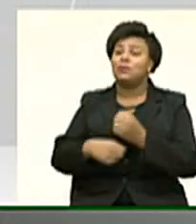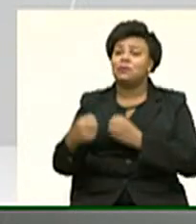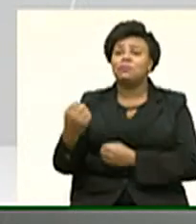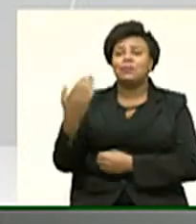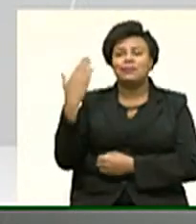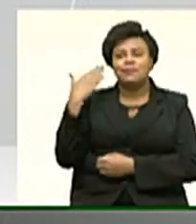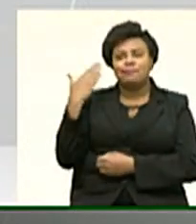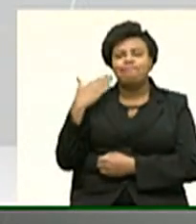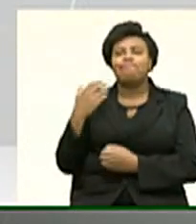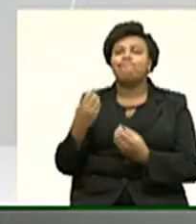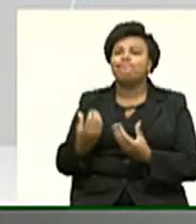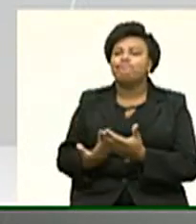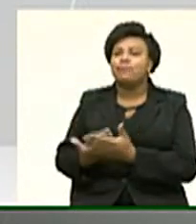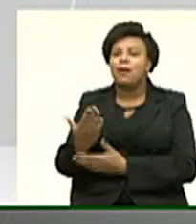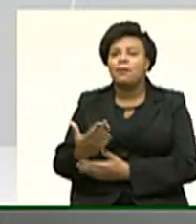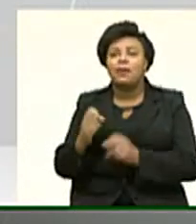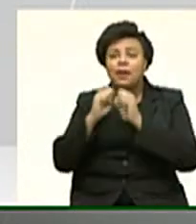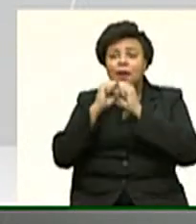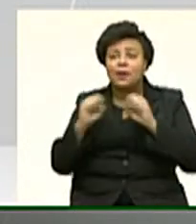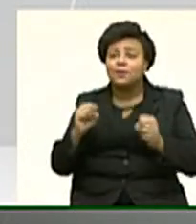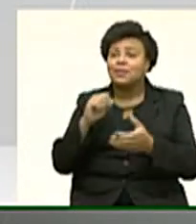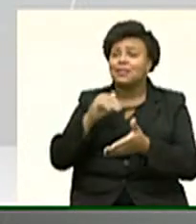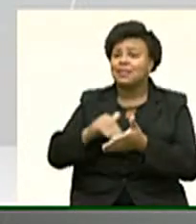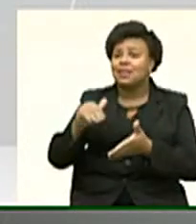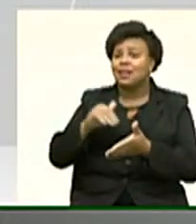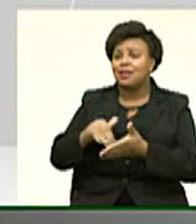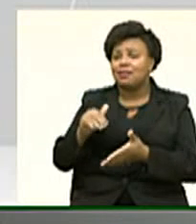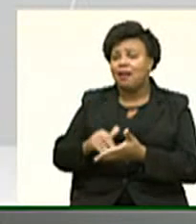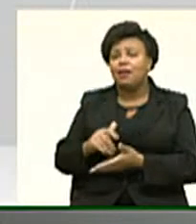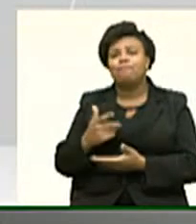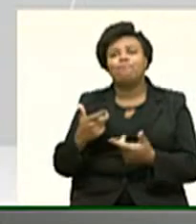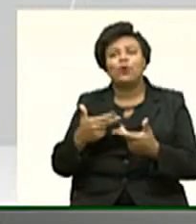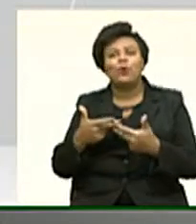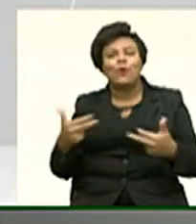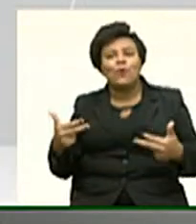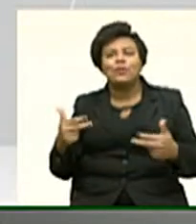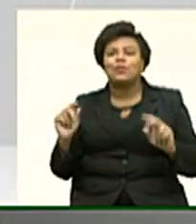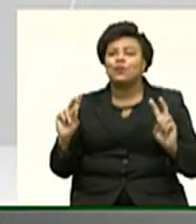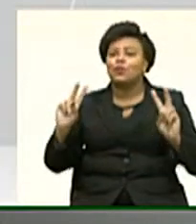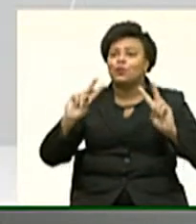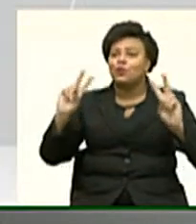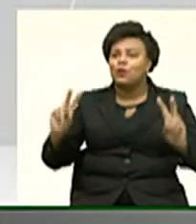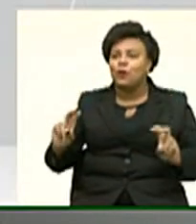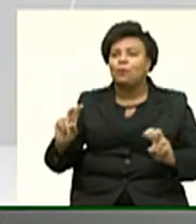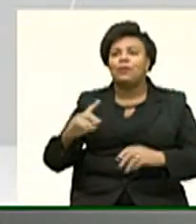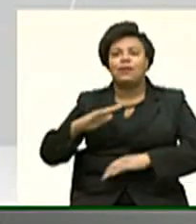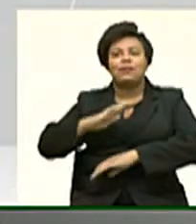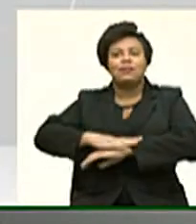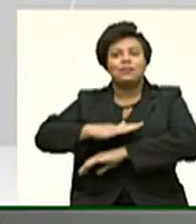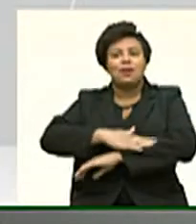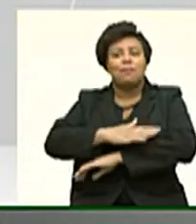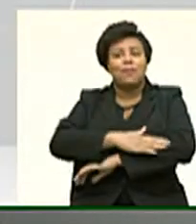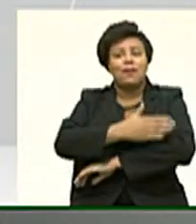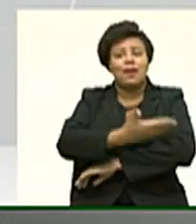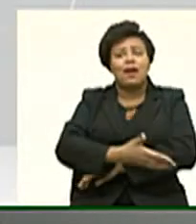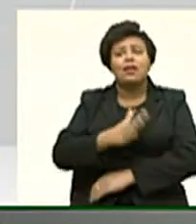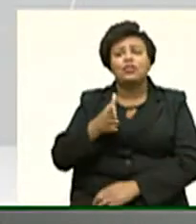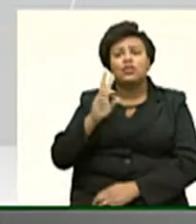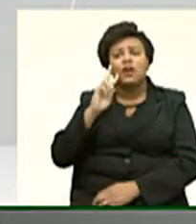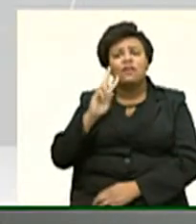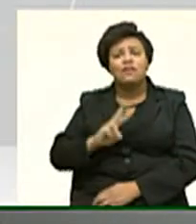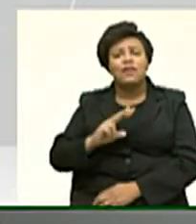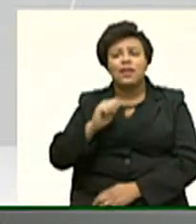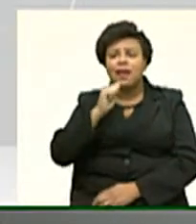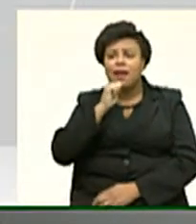passado, ao secretário, situações relativas à Sapucaia, em especial, já vi que não estão